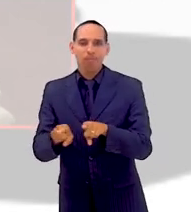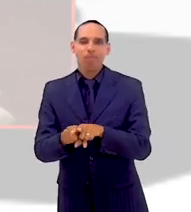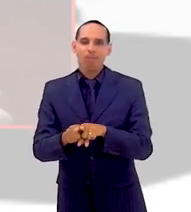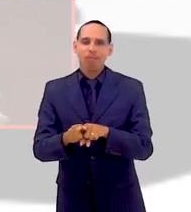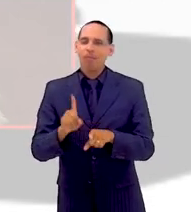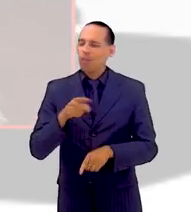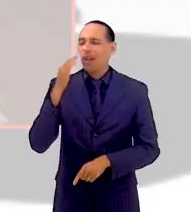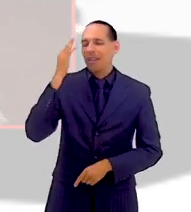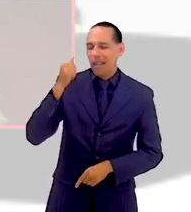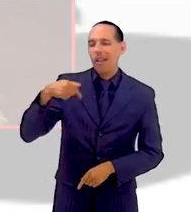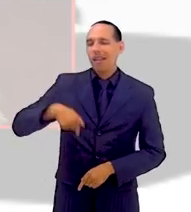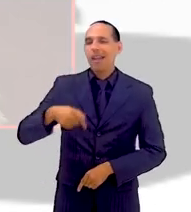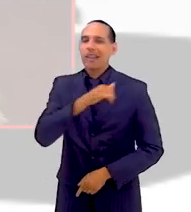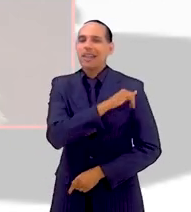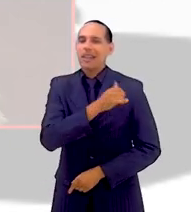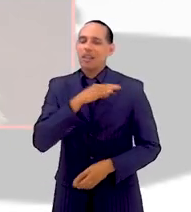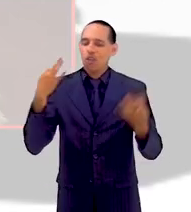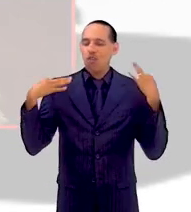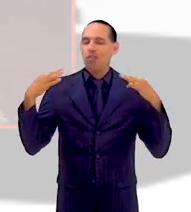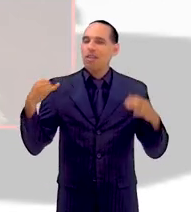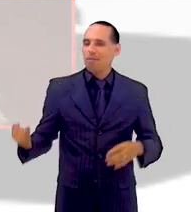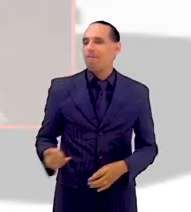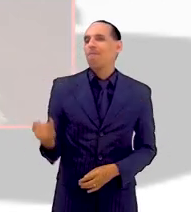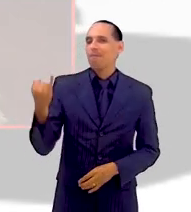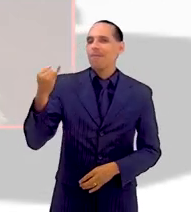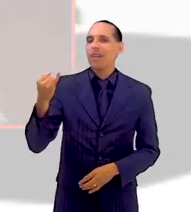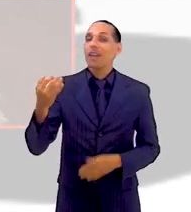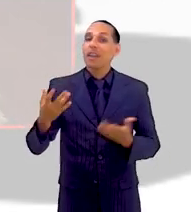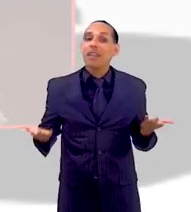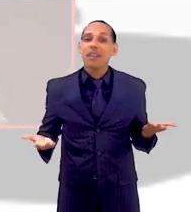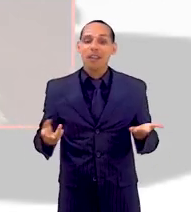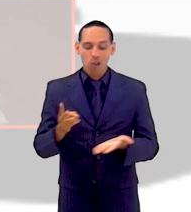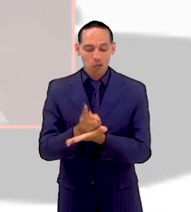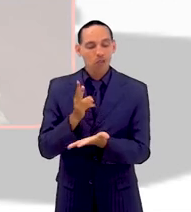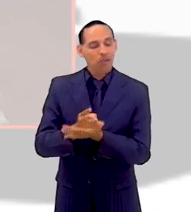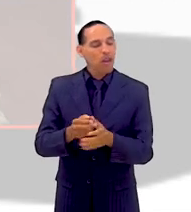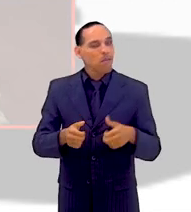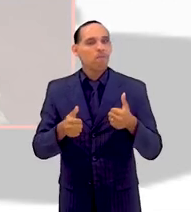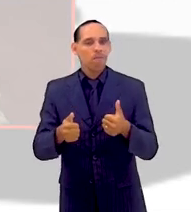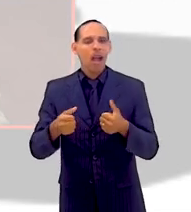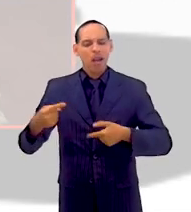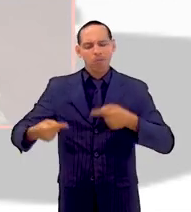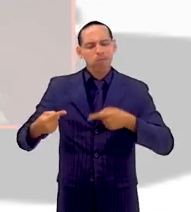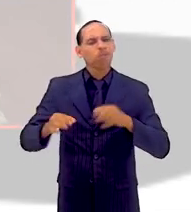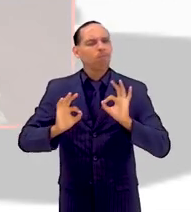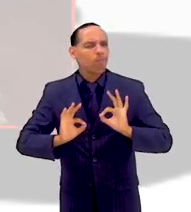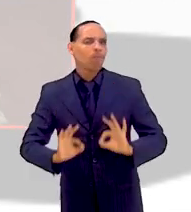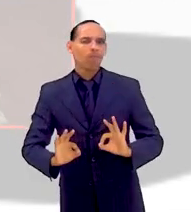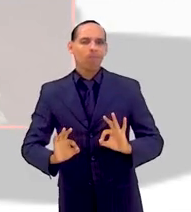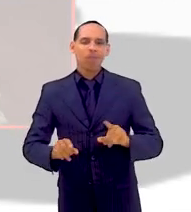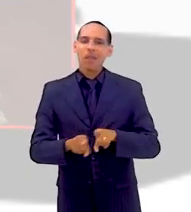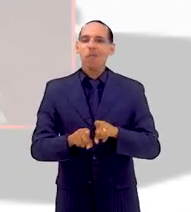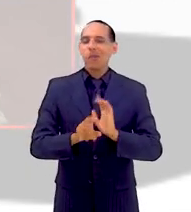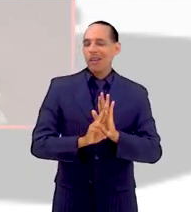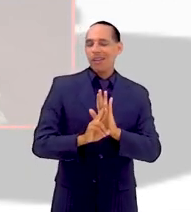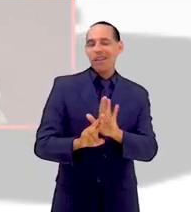do Rio, a gente sabe que é o turismo, naturalmente. Isso vai resultar numa continuidade, numa política assertiva e representativa e